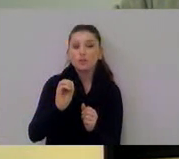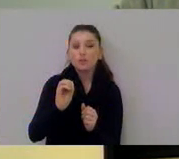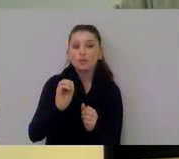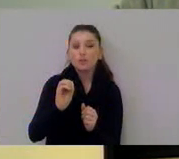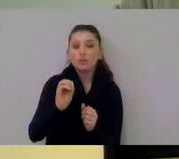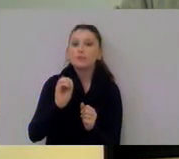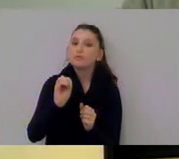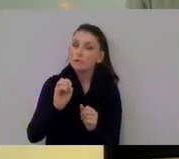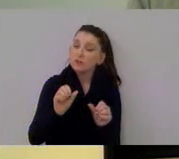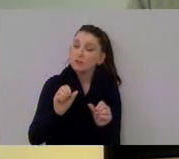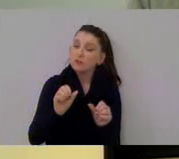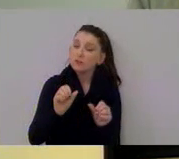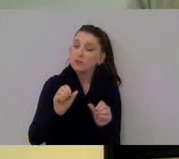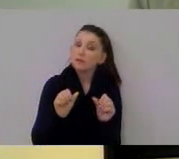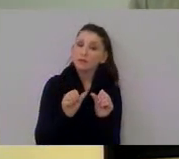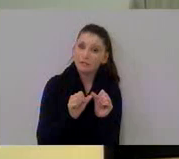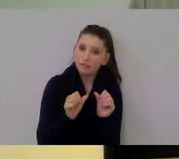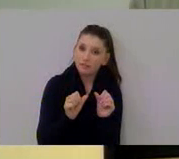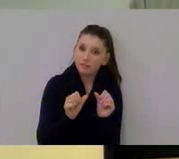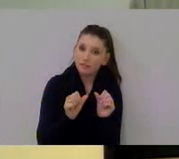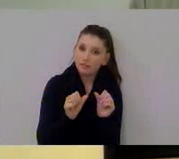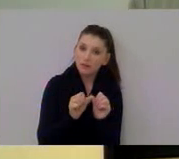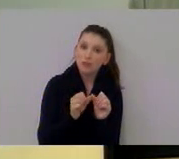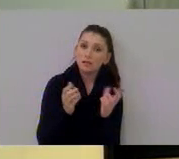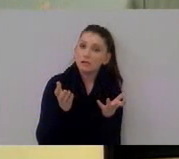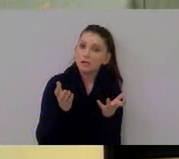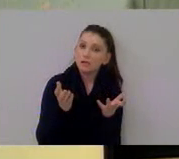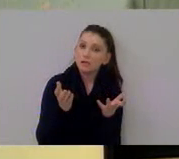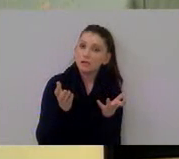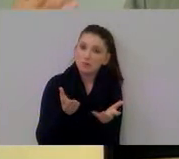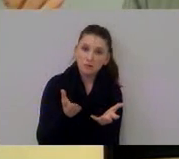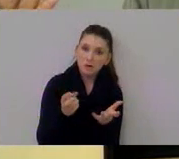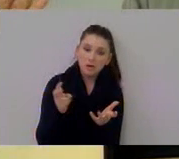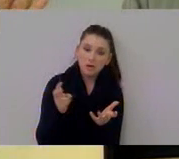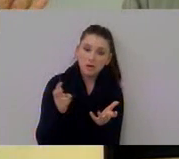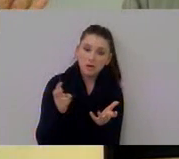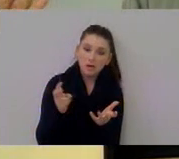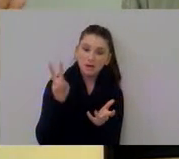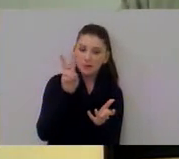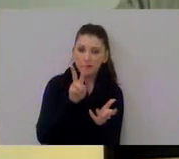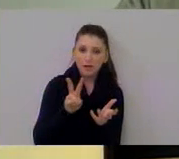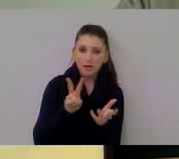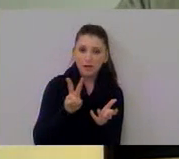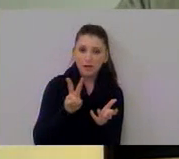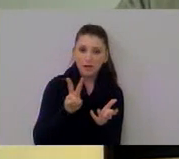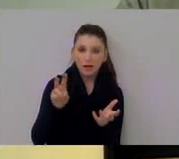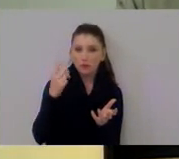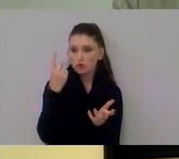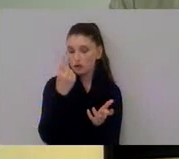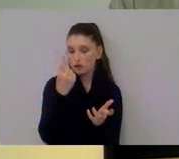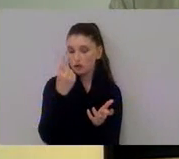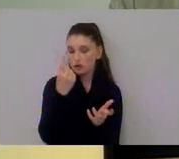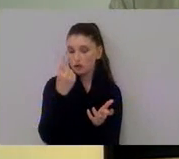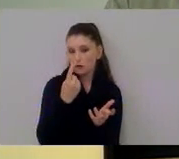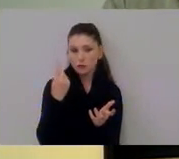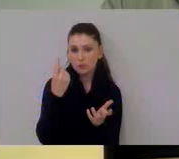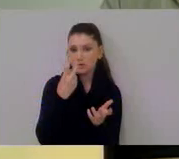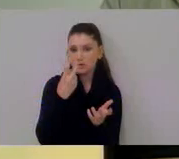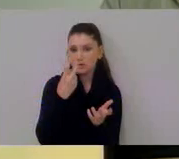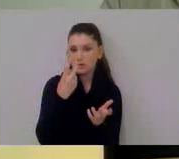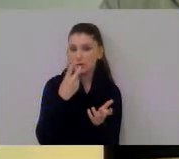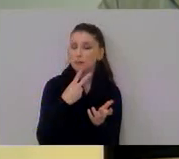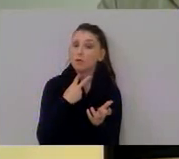vereador, eu pelo menos, durante todas as minhas campanhas,